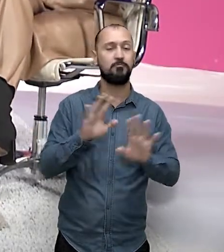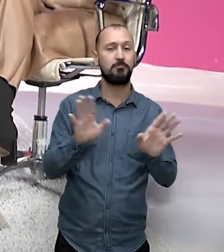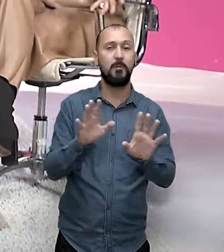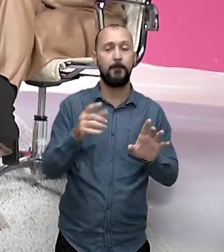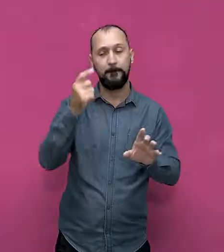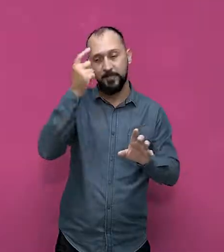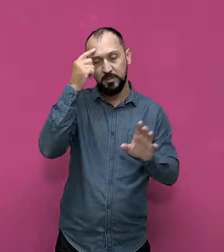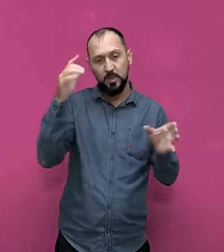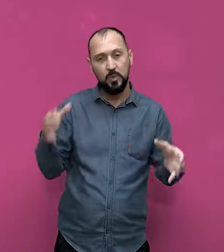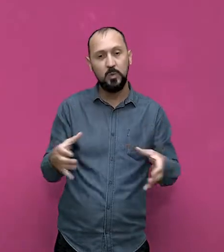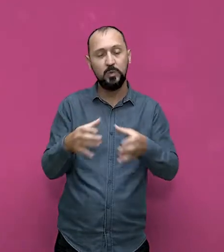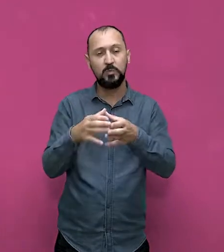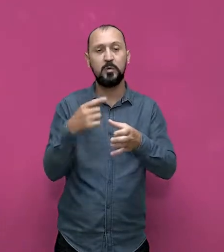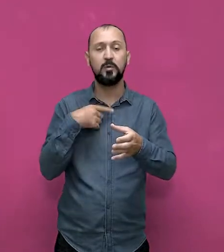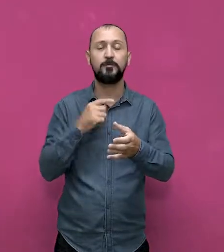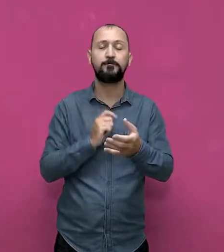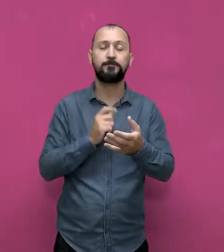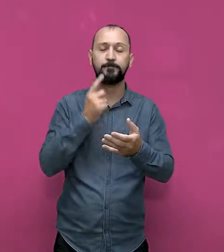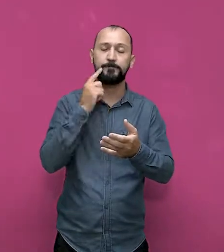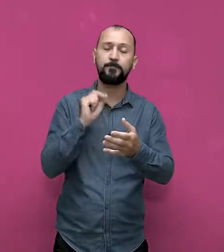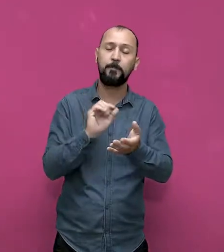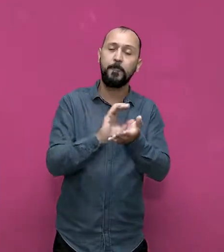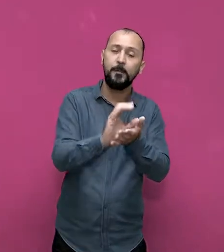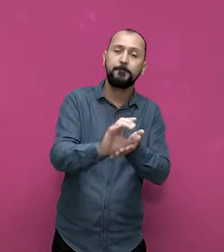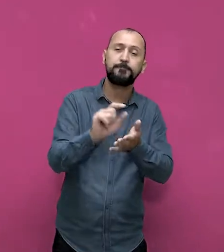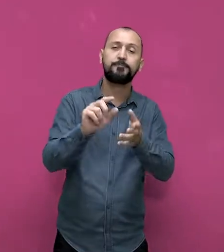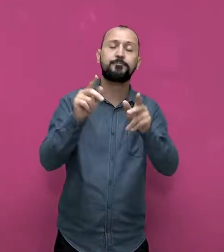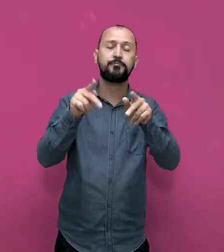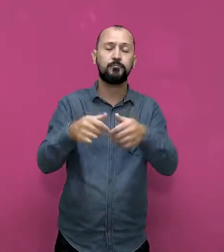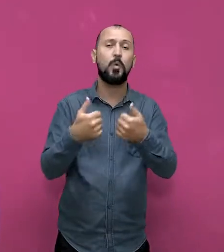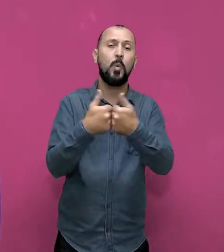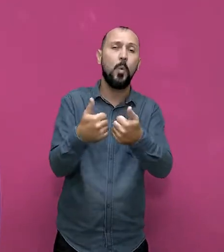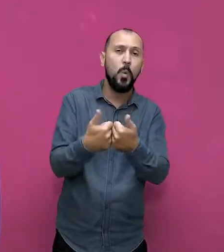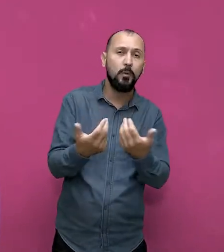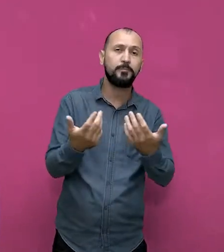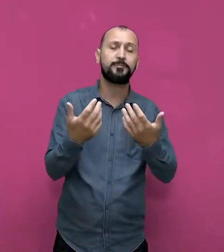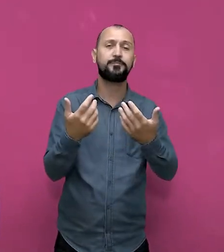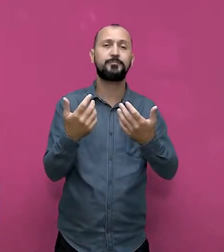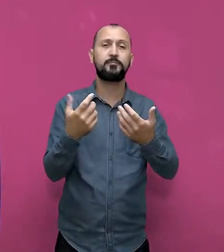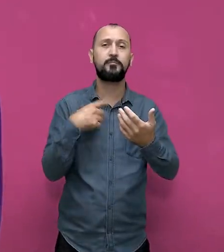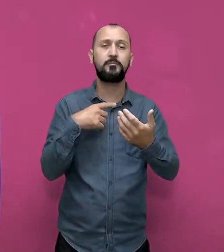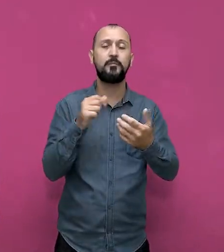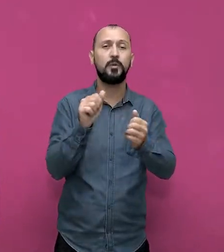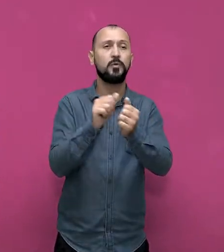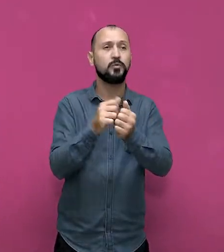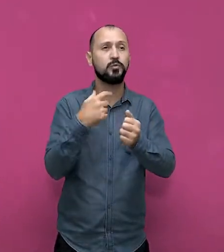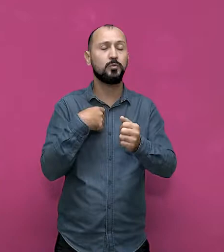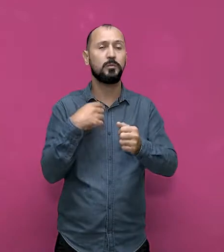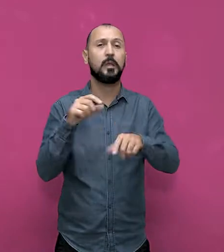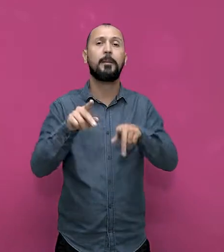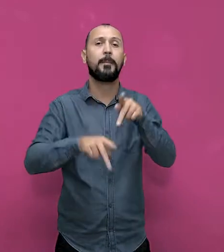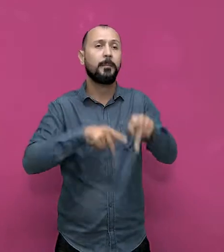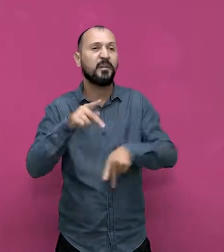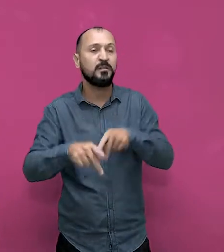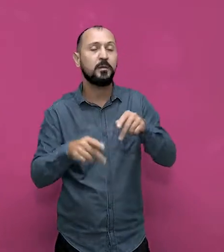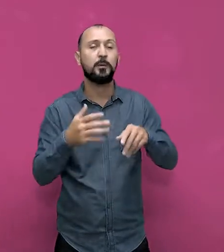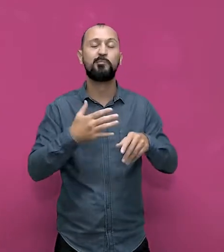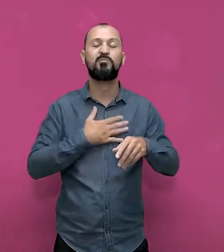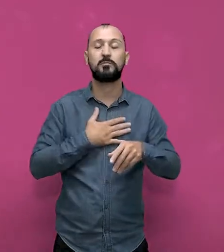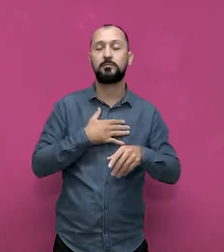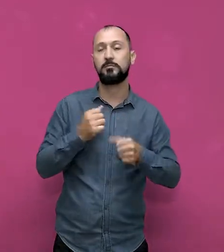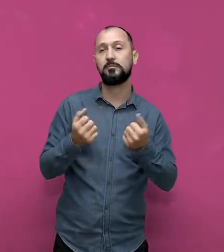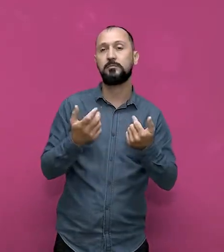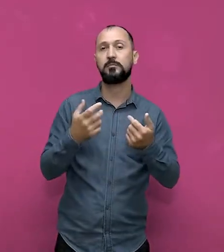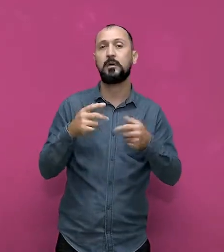transporte individual e aí vamos investir no transporte coletivo, no que a gente chama de transporte de mobilidade ativa, que é um transporte